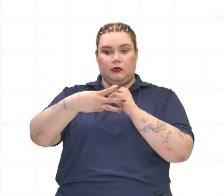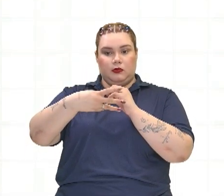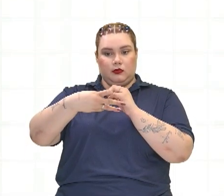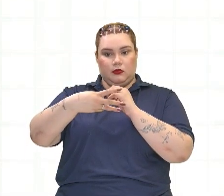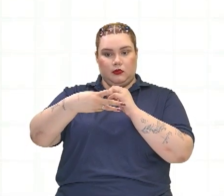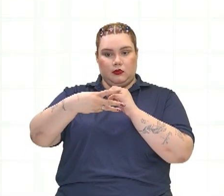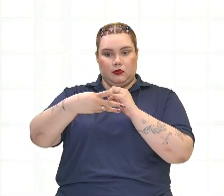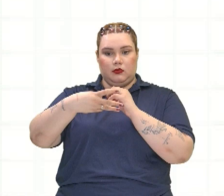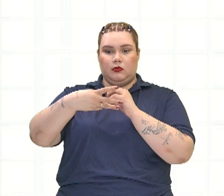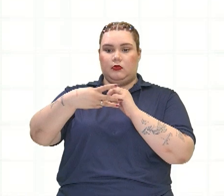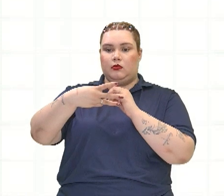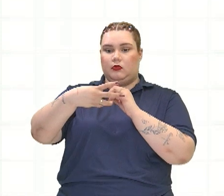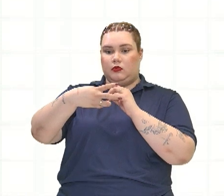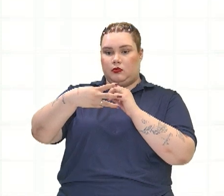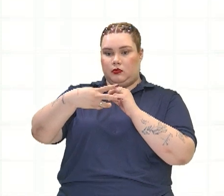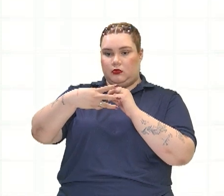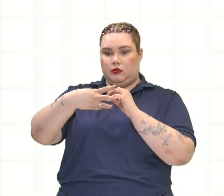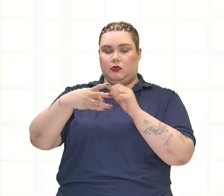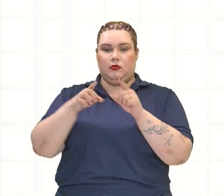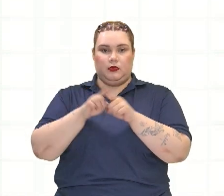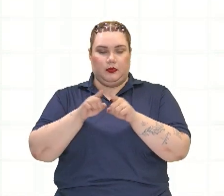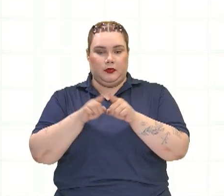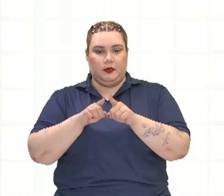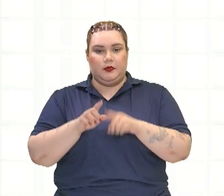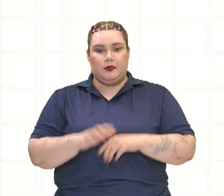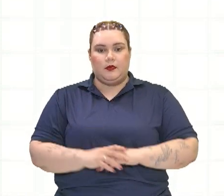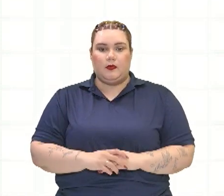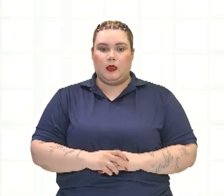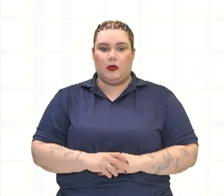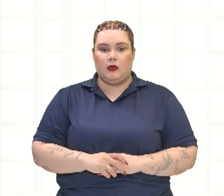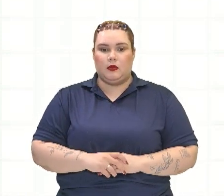Câncer e o trópico de Capricórnio.